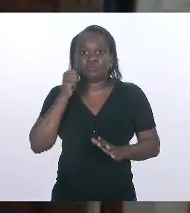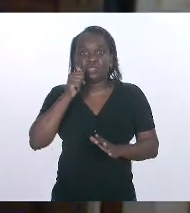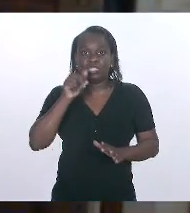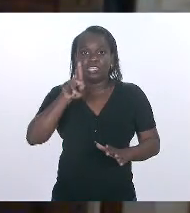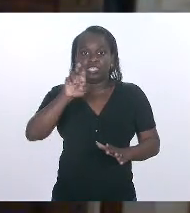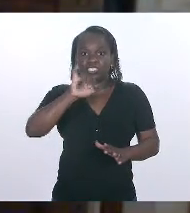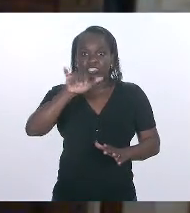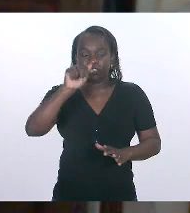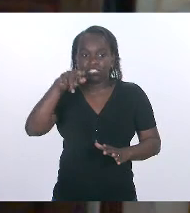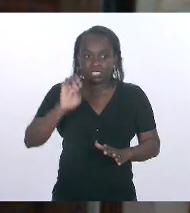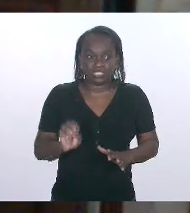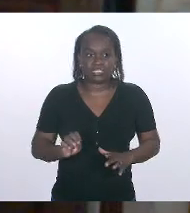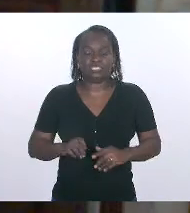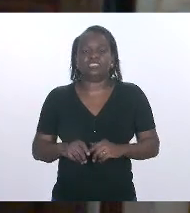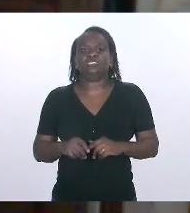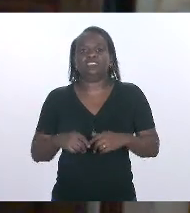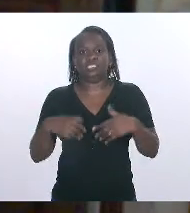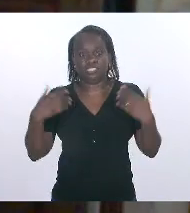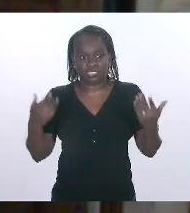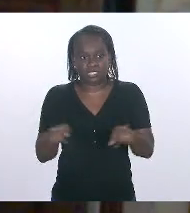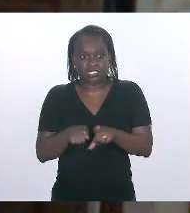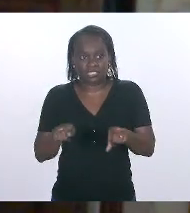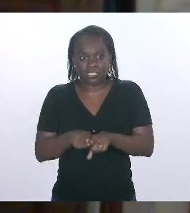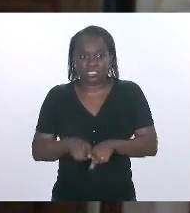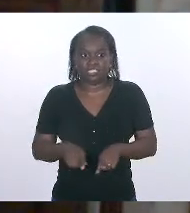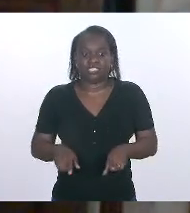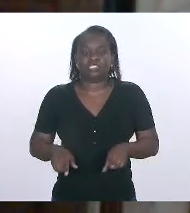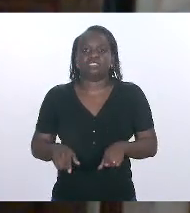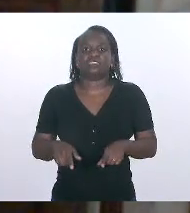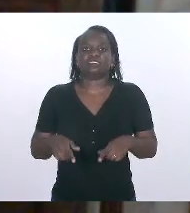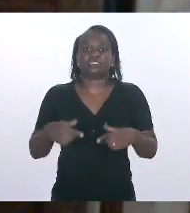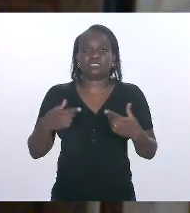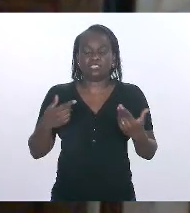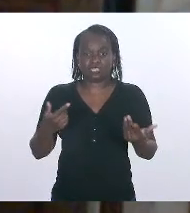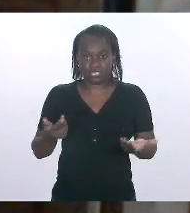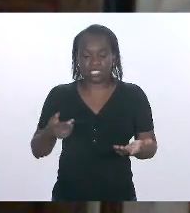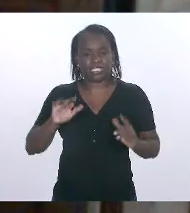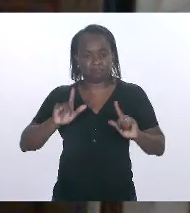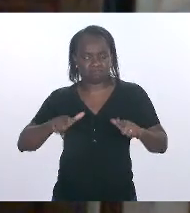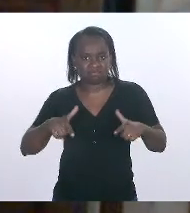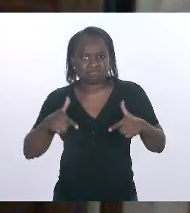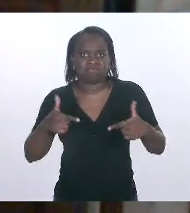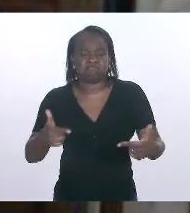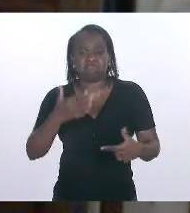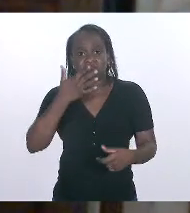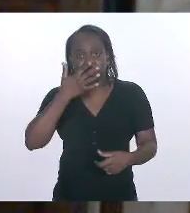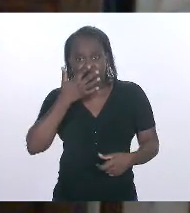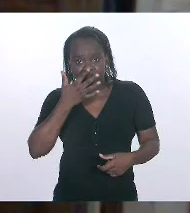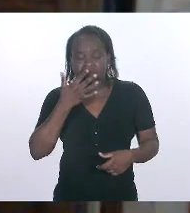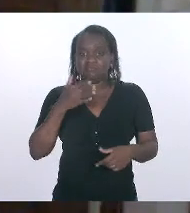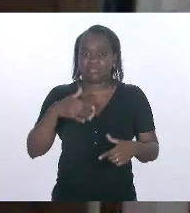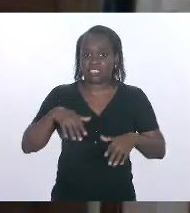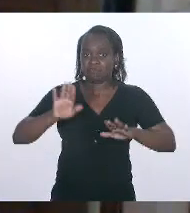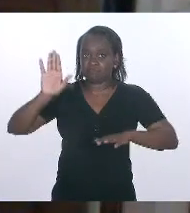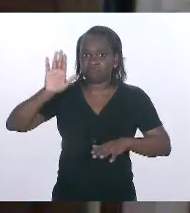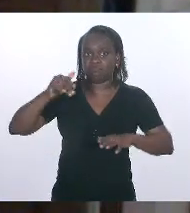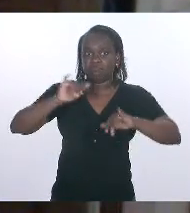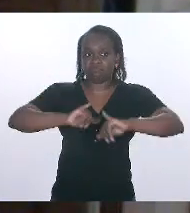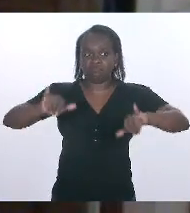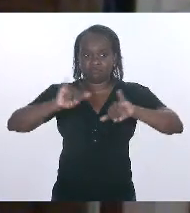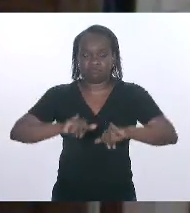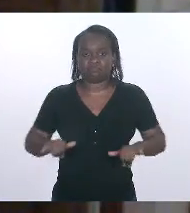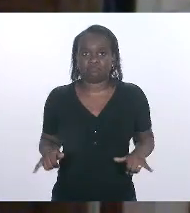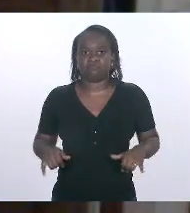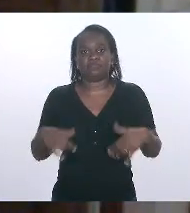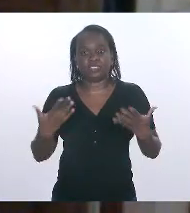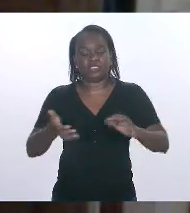enfermeira Rejane, que também mostrou uma disposição incrível nessa campanha. Então, eu